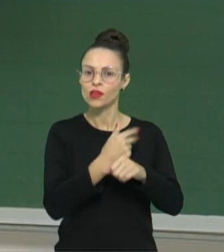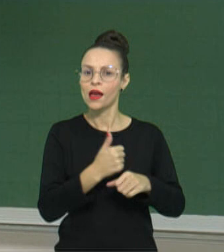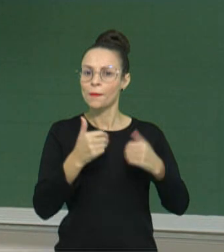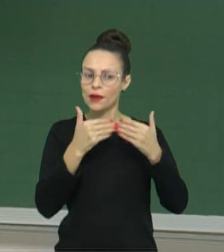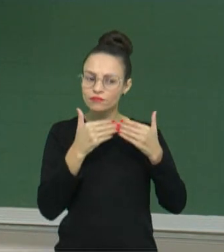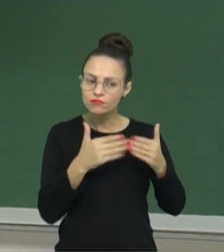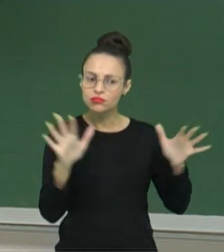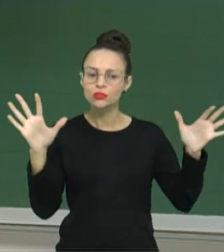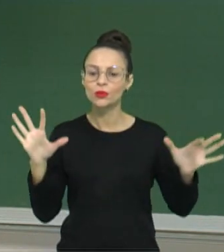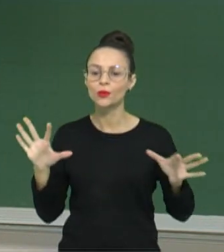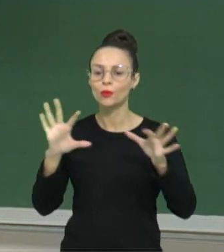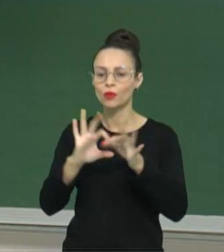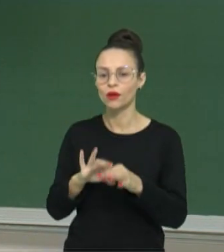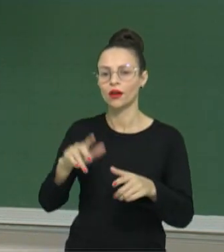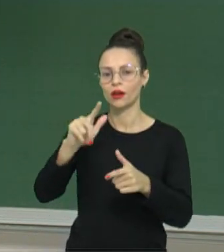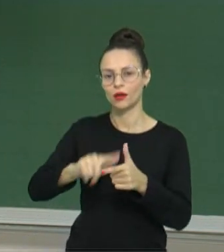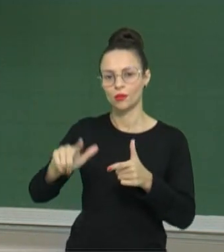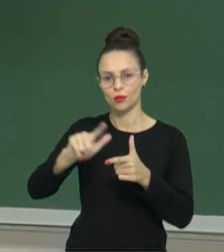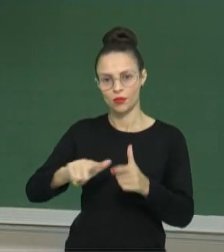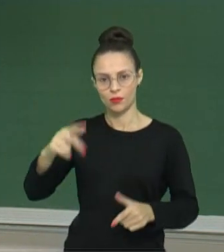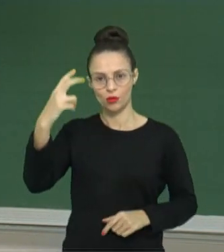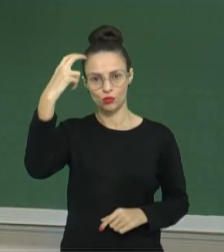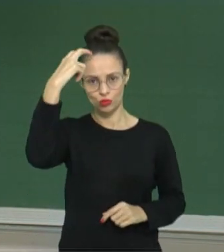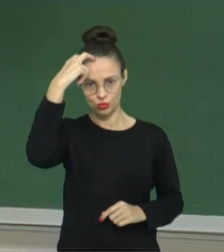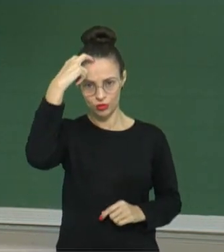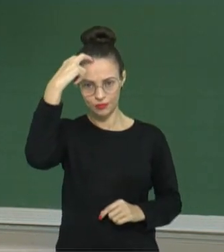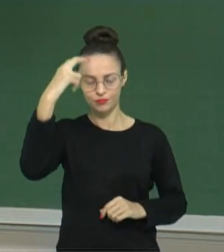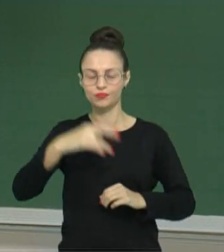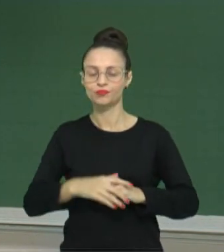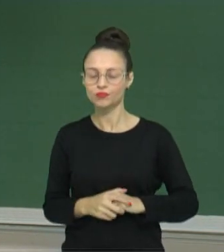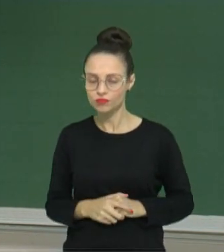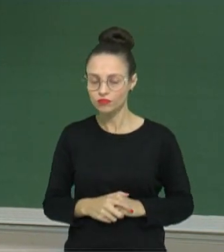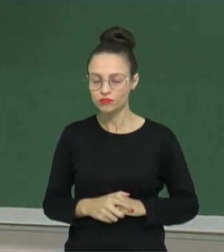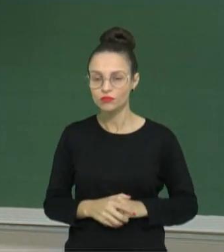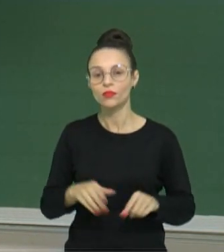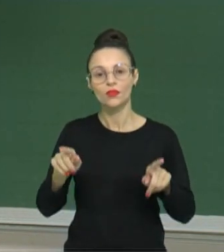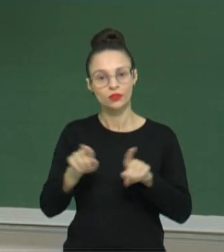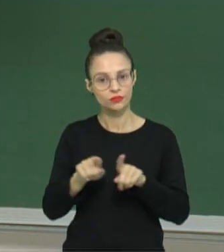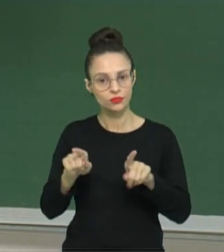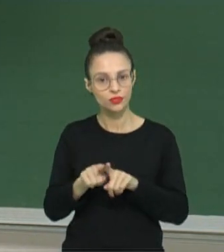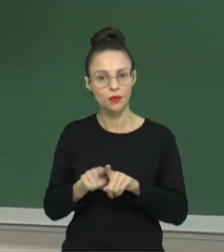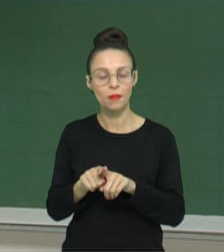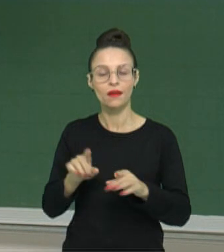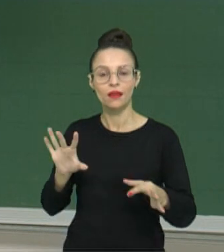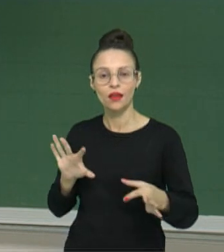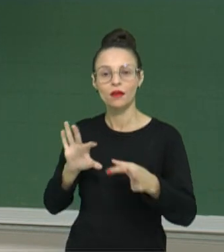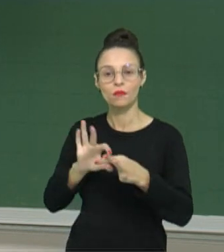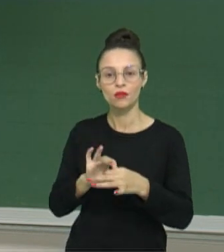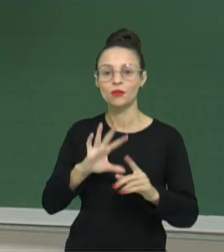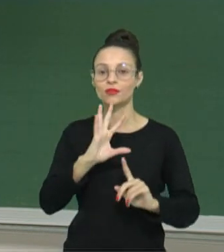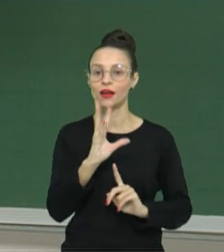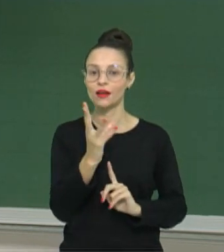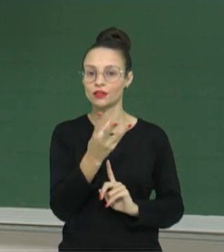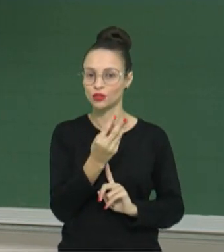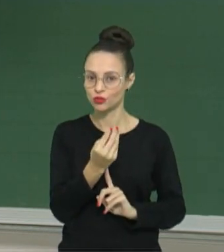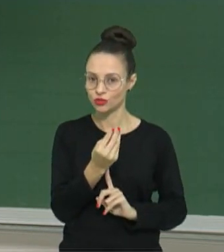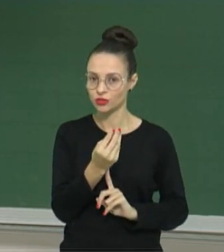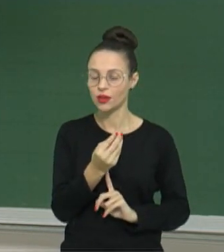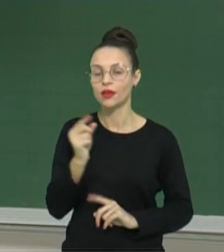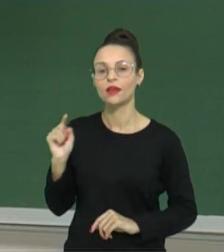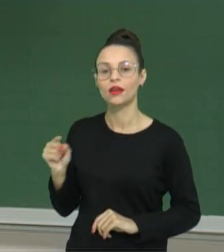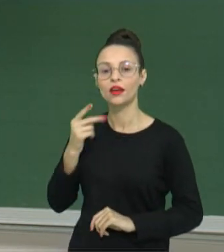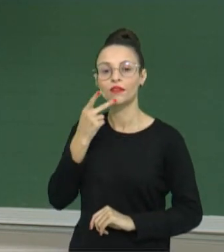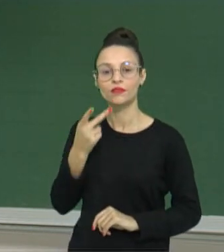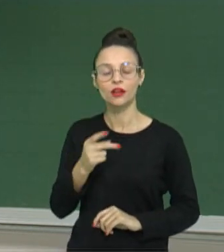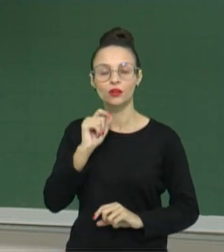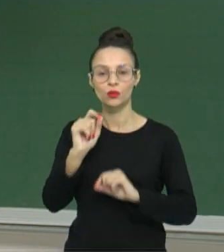abrangente, mais conectada aos problemas da cultura. E ele também está se aproximando cada vez mais da arte. Ele vai dizer